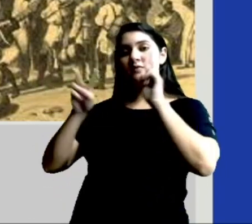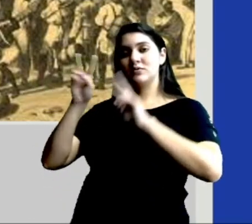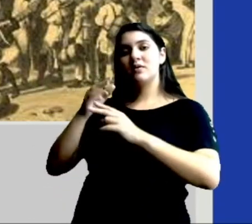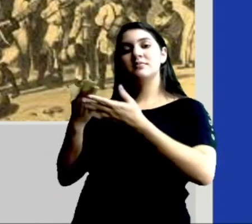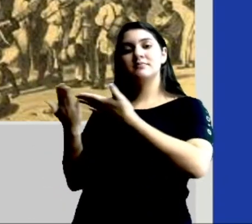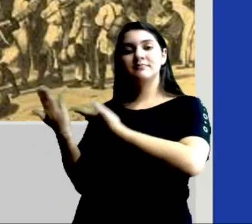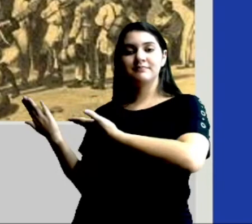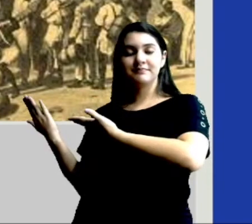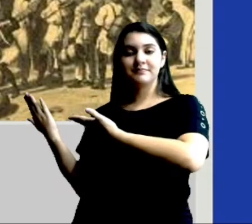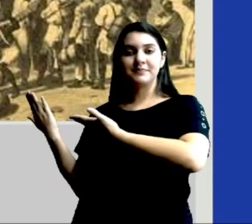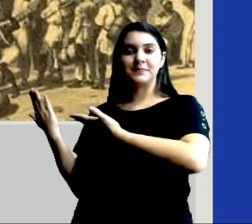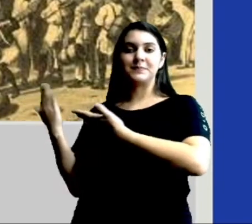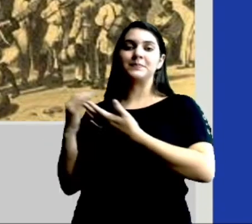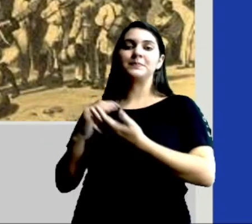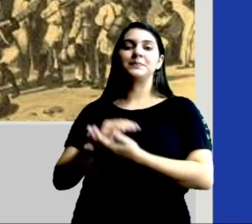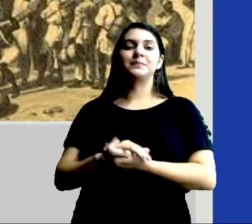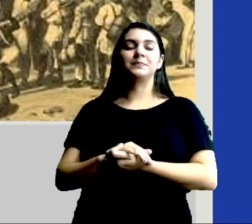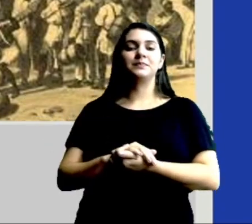imagens.